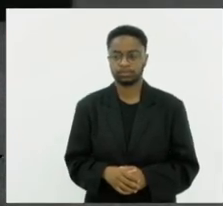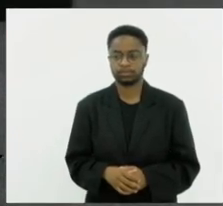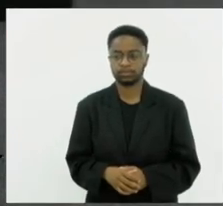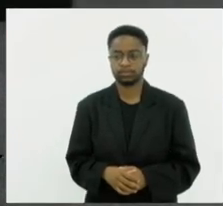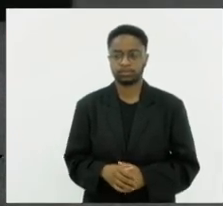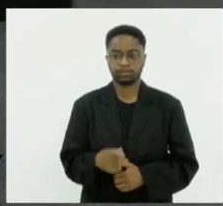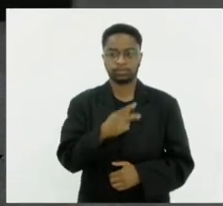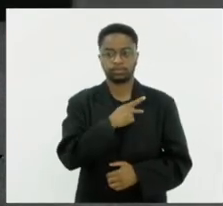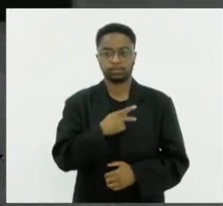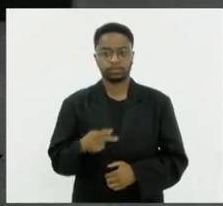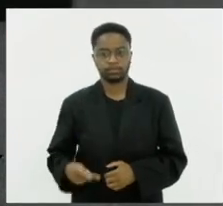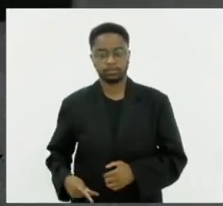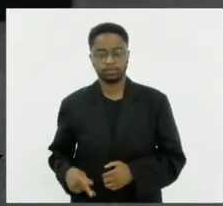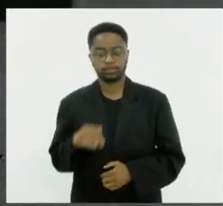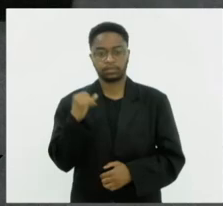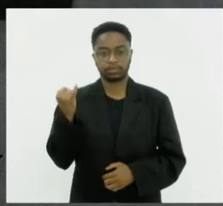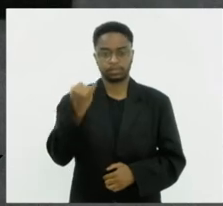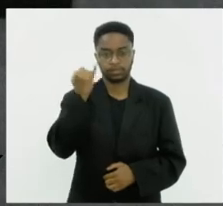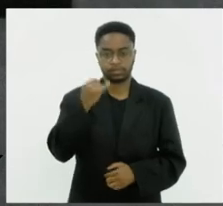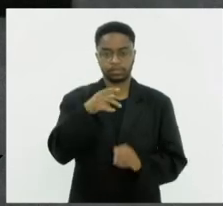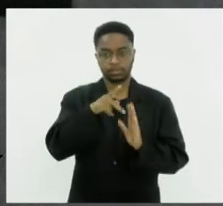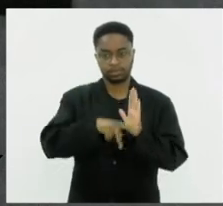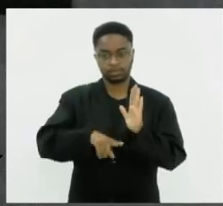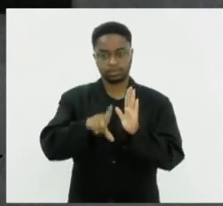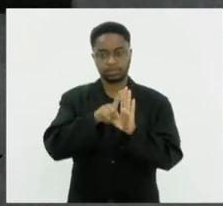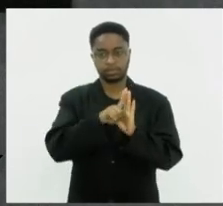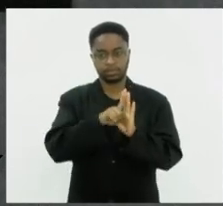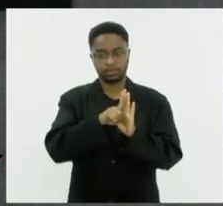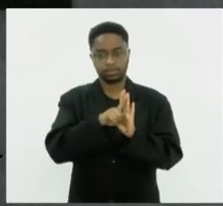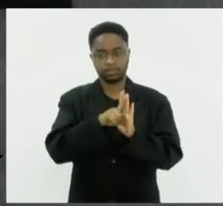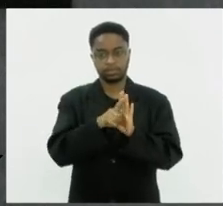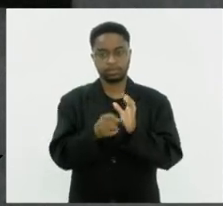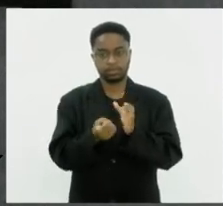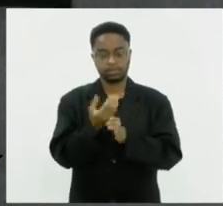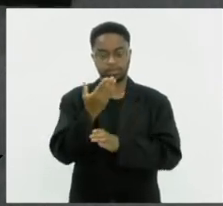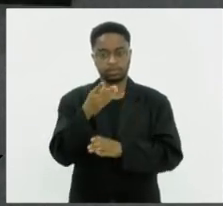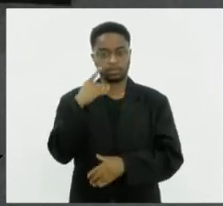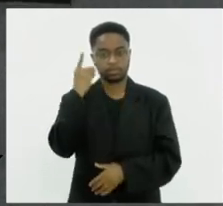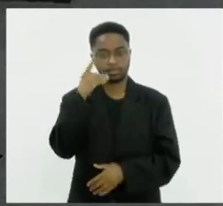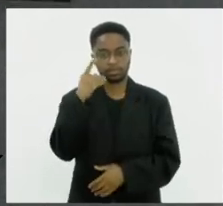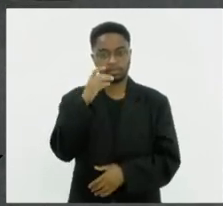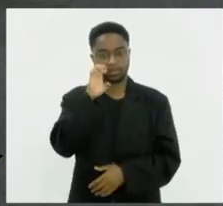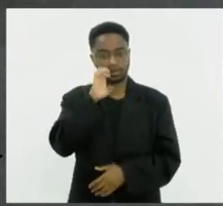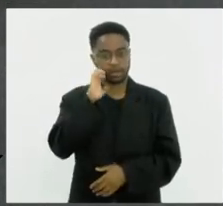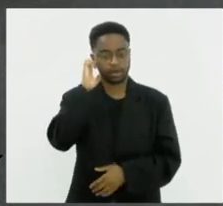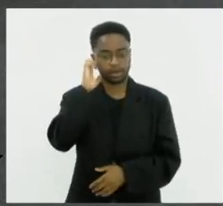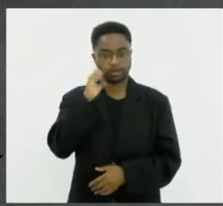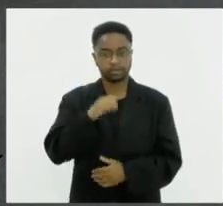Senhora Presidenta, super importante projeto de lei de autoria da deputada Élica